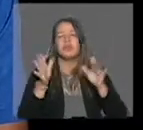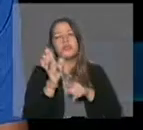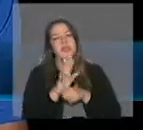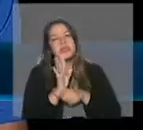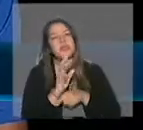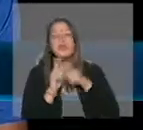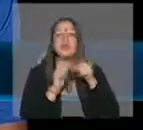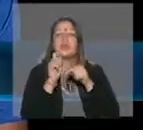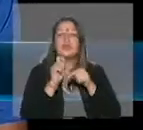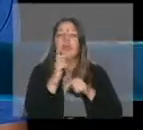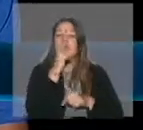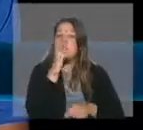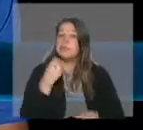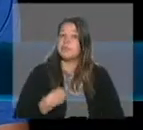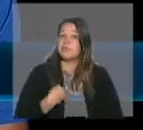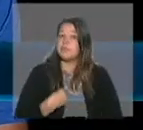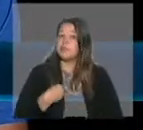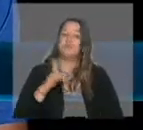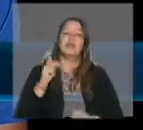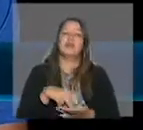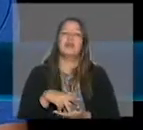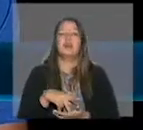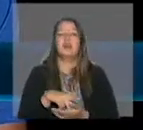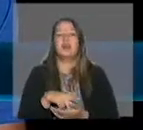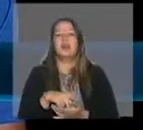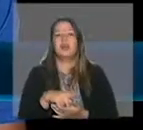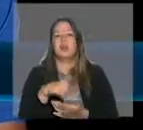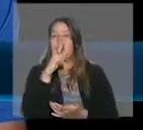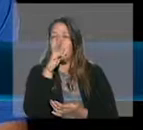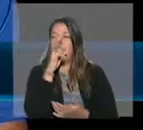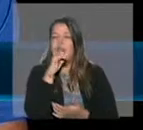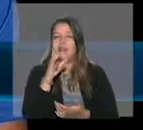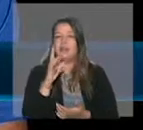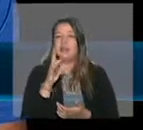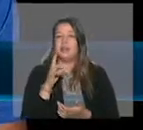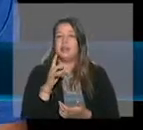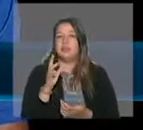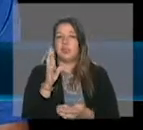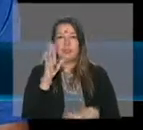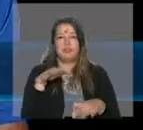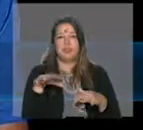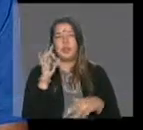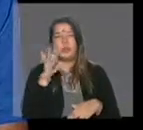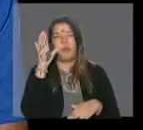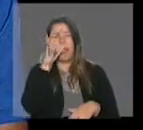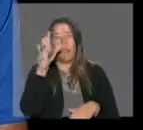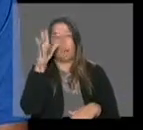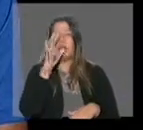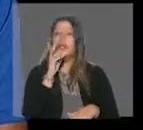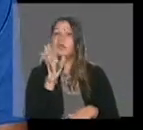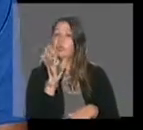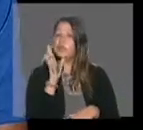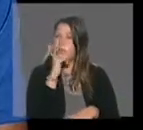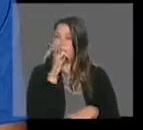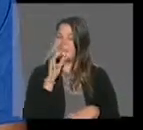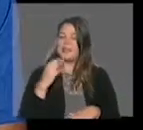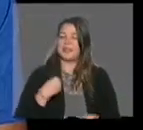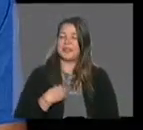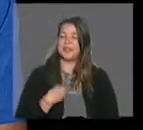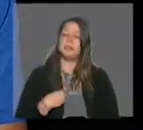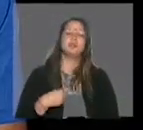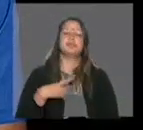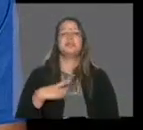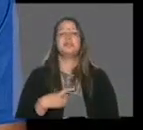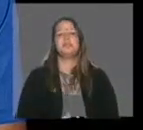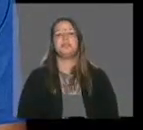passa, né, as coisas são tão vivas, são tão reais, né, mesmo numa fantasia, que aí acaba dando esse efeito. Eu acho que esse que é o